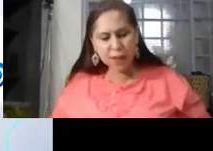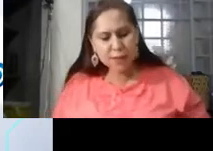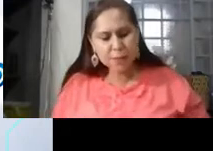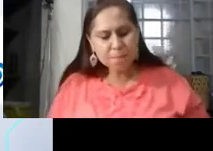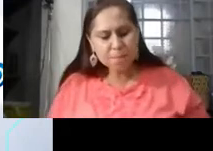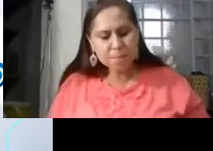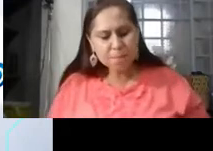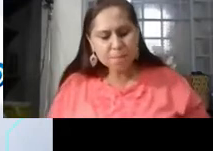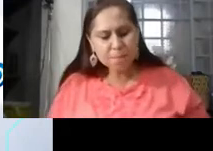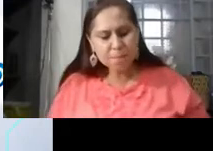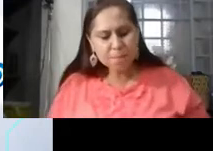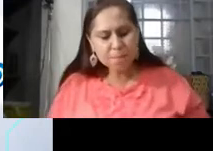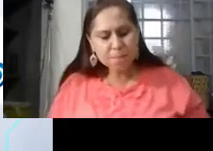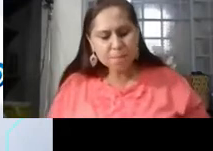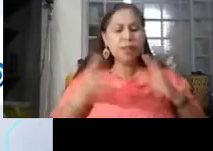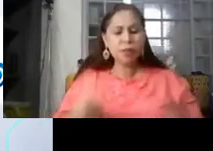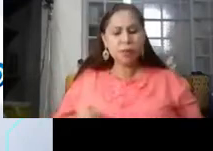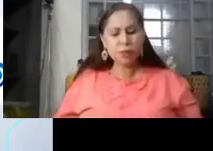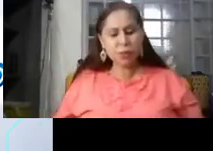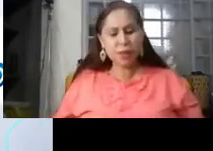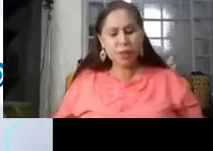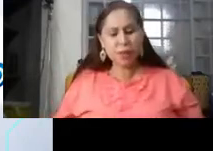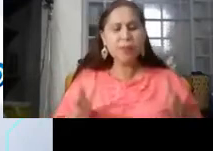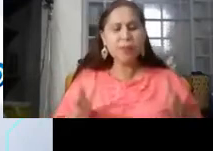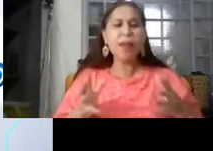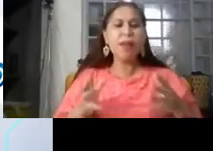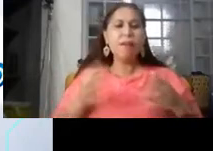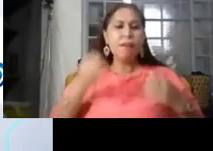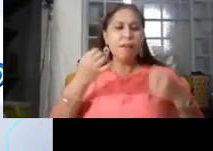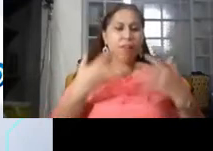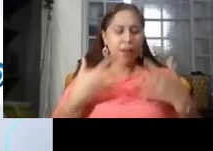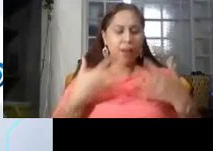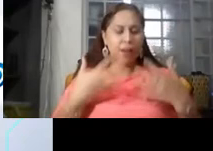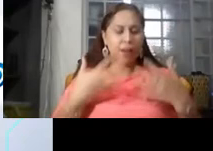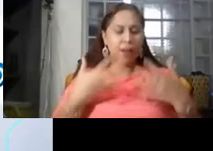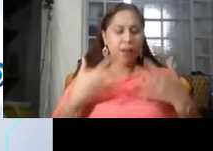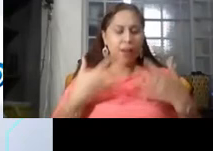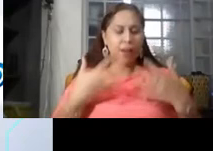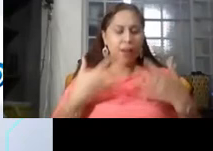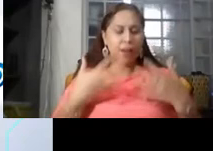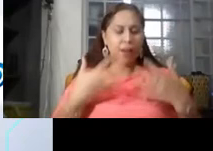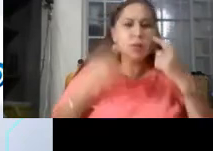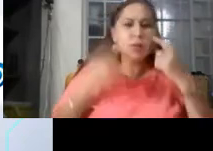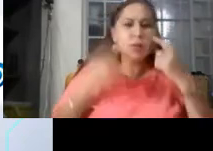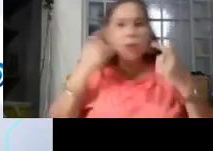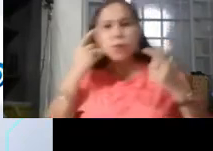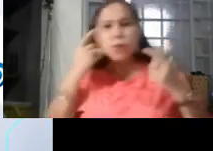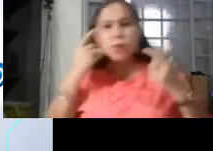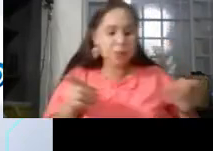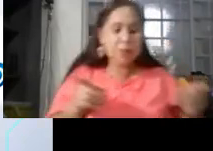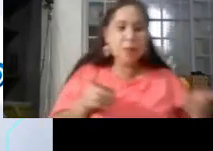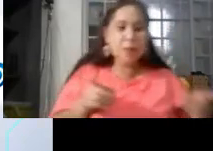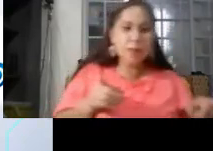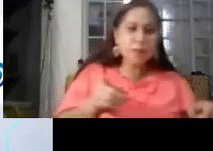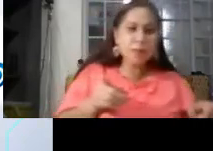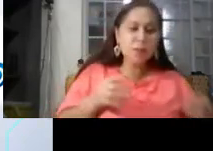vezes a gente não entende o que o surdo está dizendo, porque ele está falando, se expressando com os olhos, com os